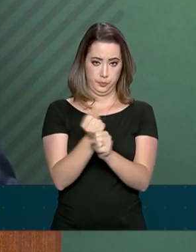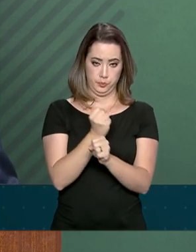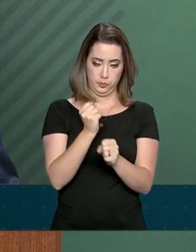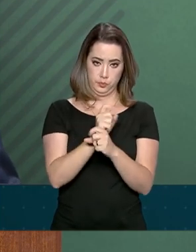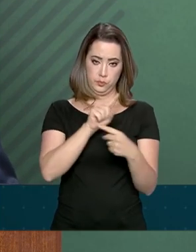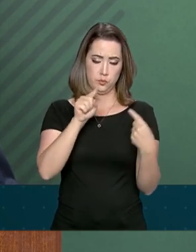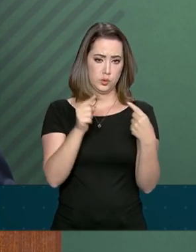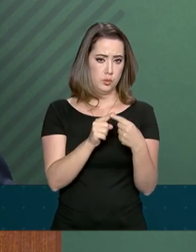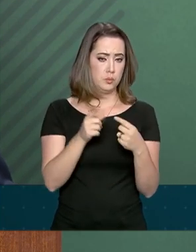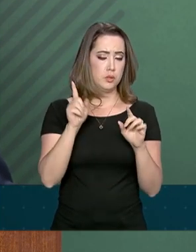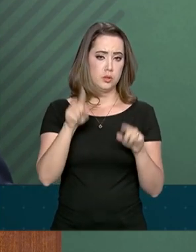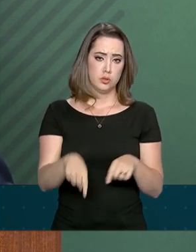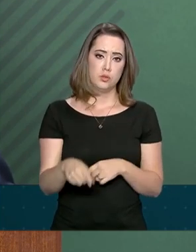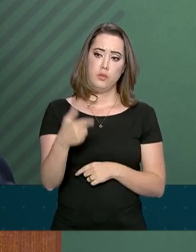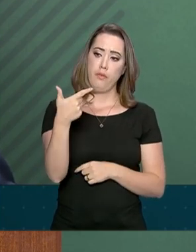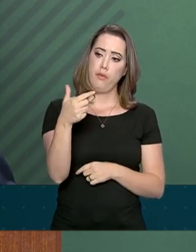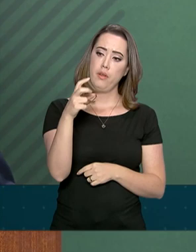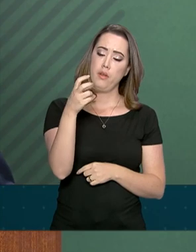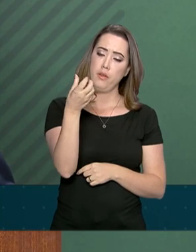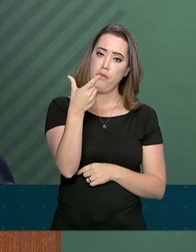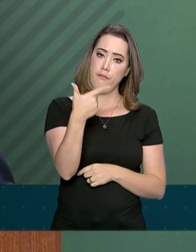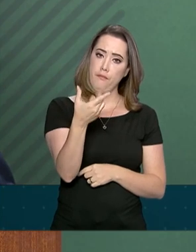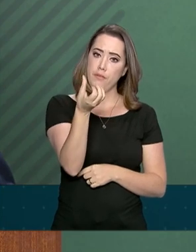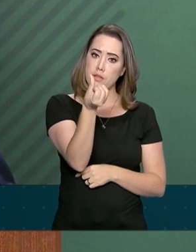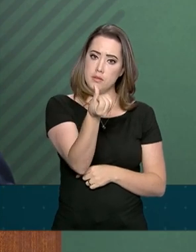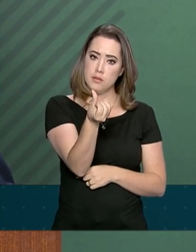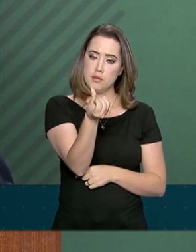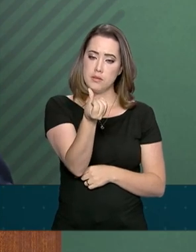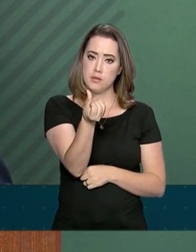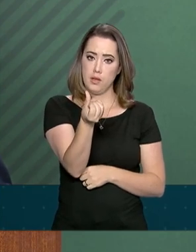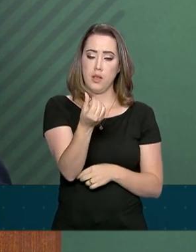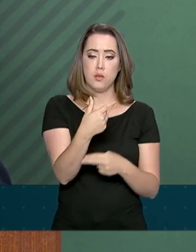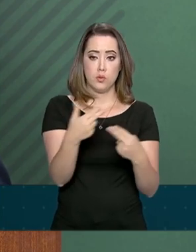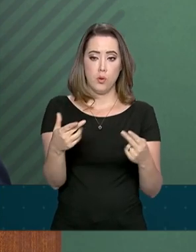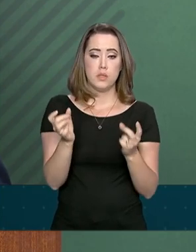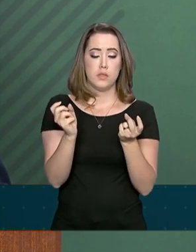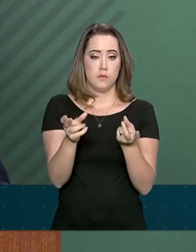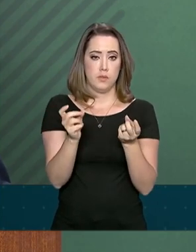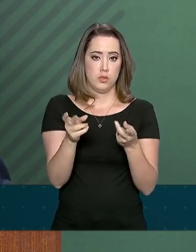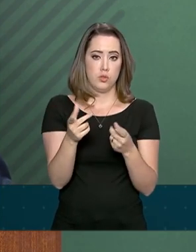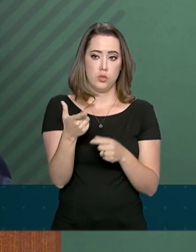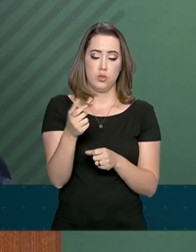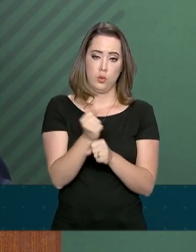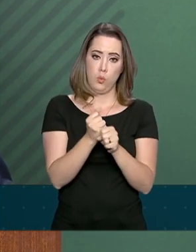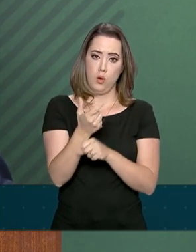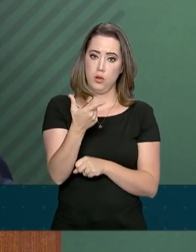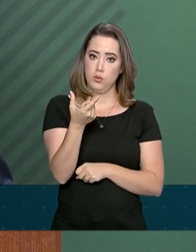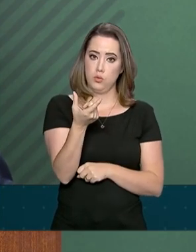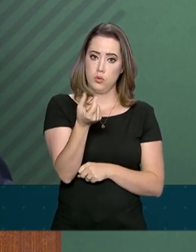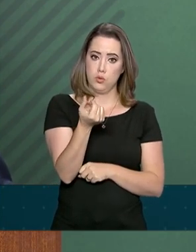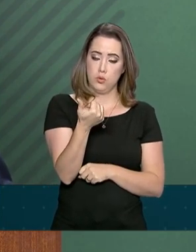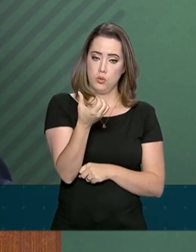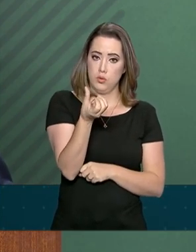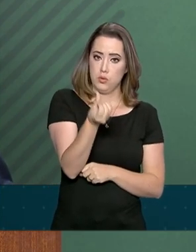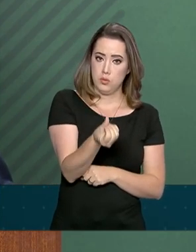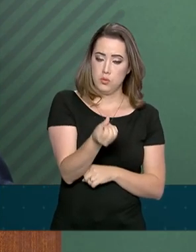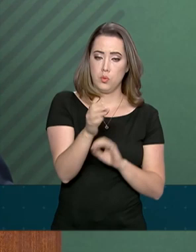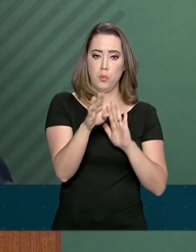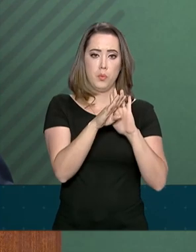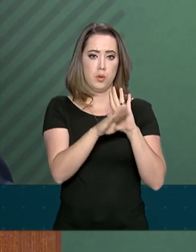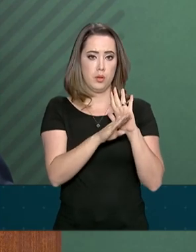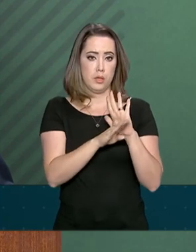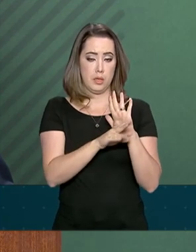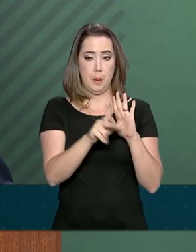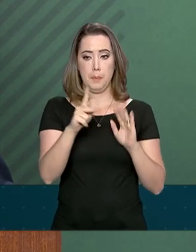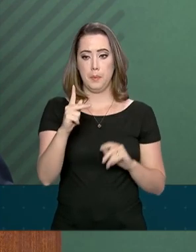a meta de 26 ativos lino ados em 2019 no contexto do programa de